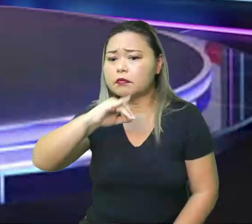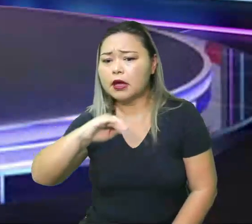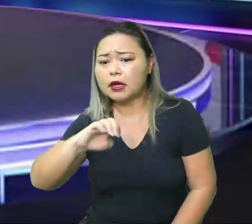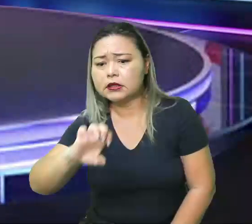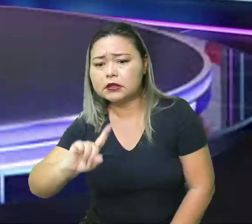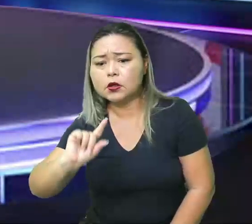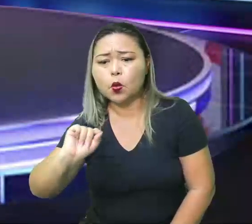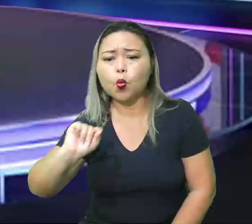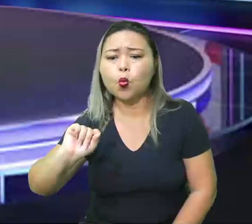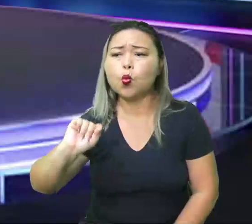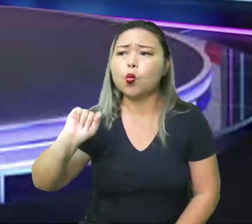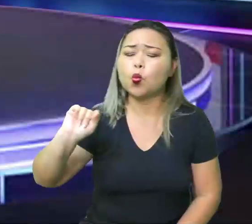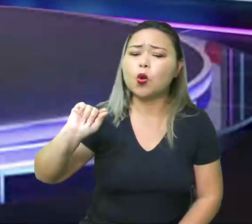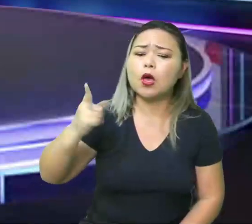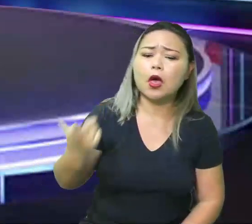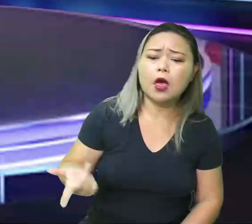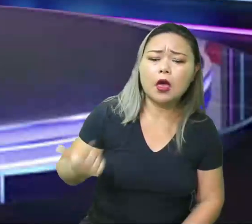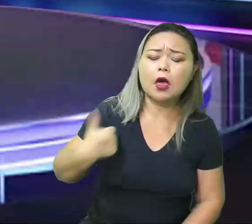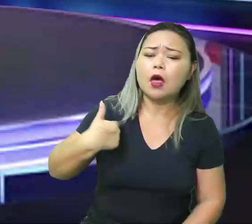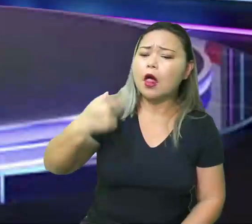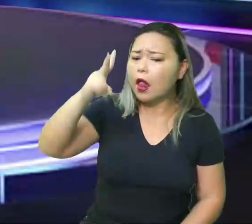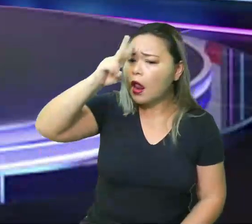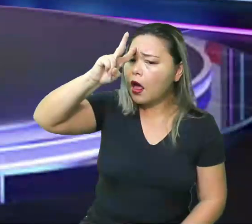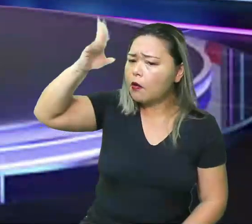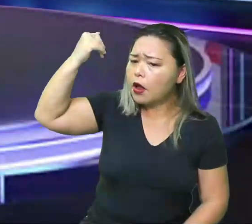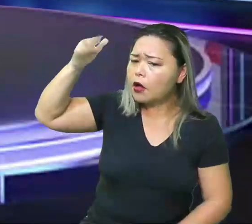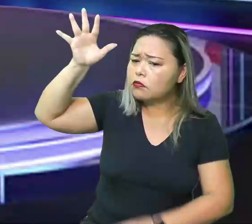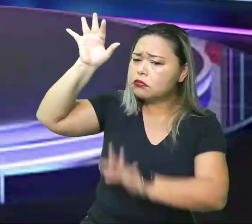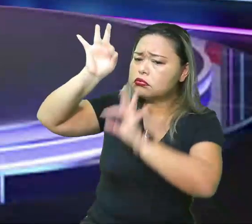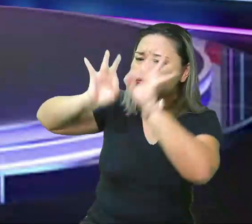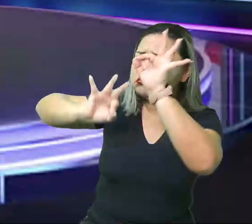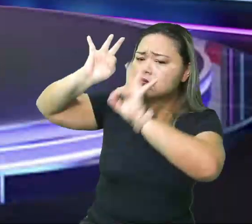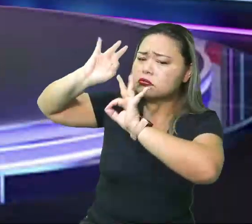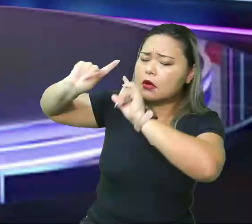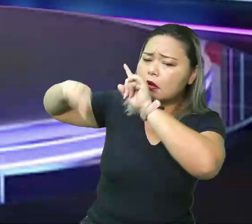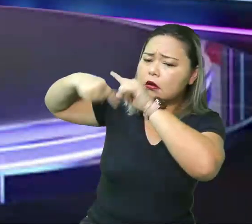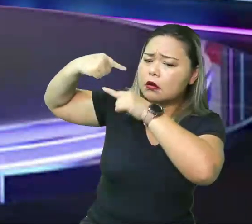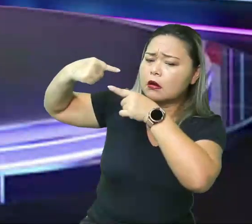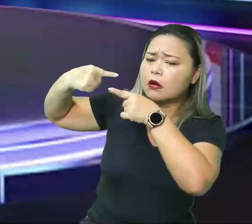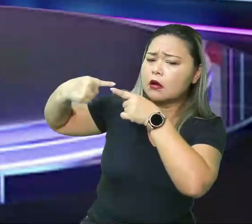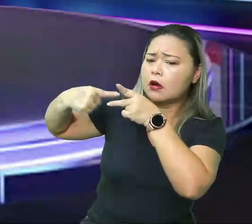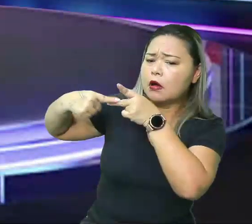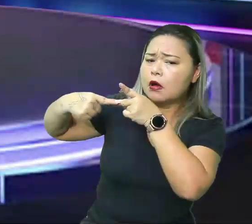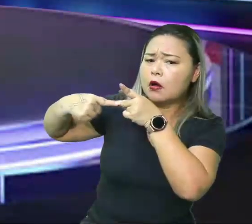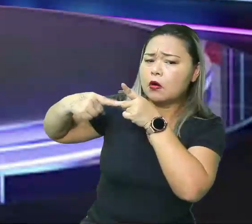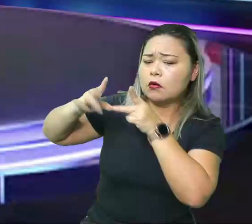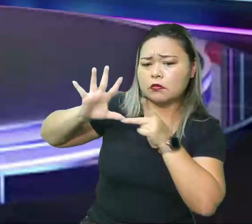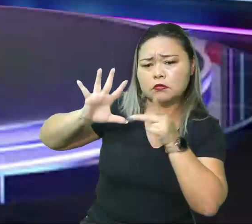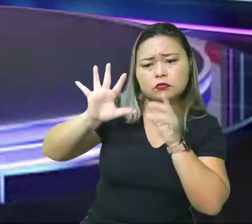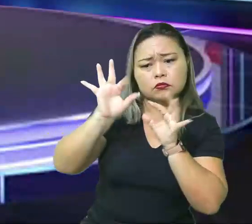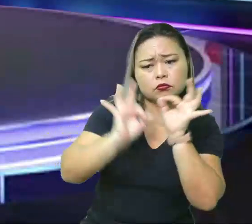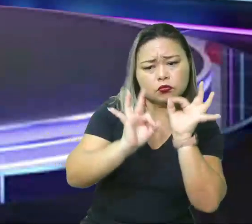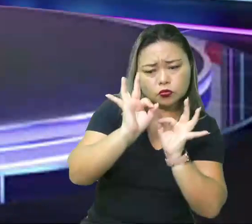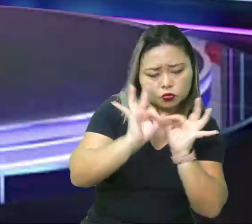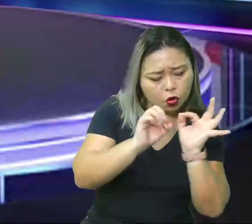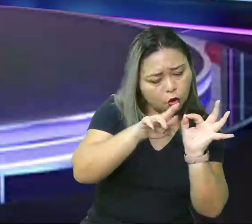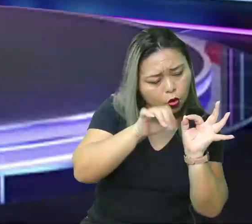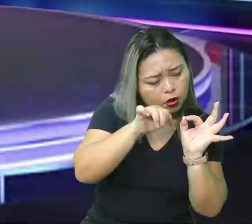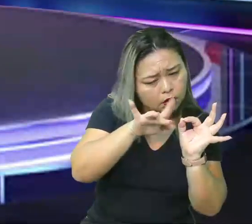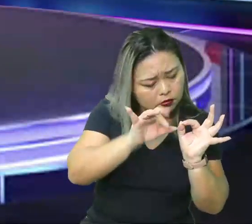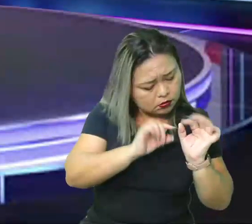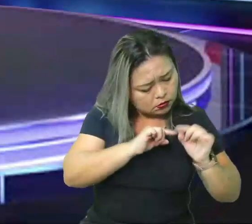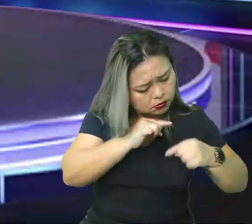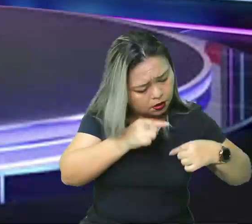lembra lá que dentro dos níveis de organizações, ele está ali depois que você teve a formação do organismo,